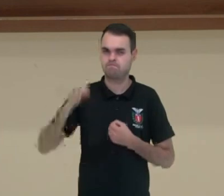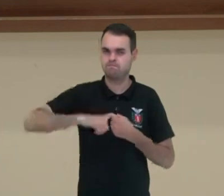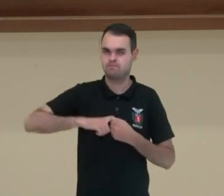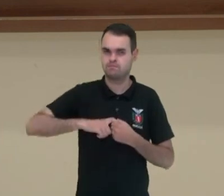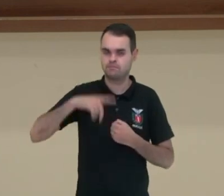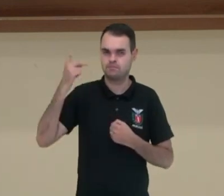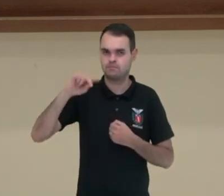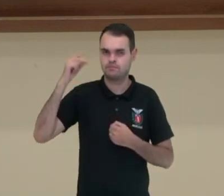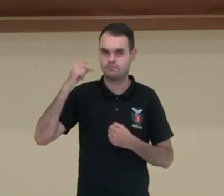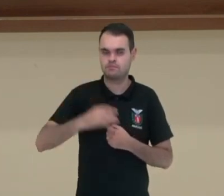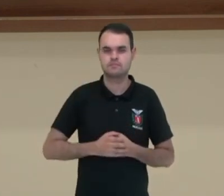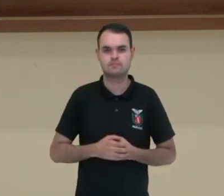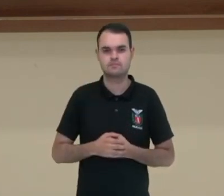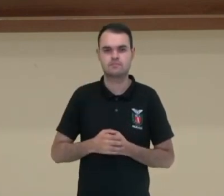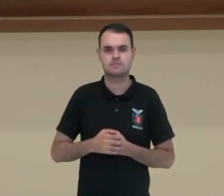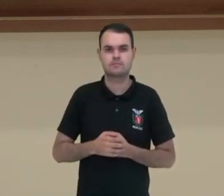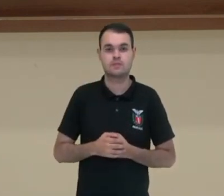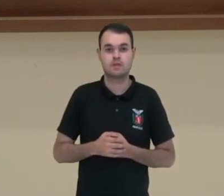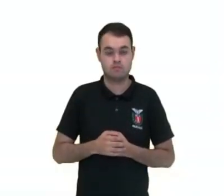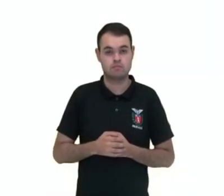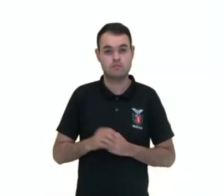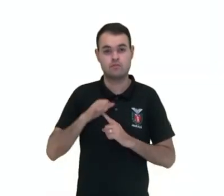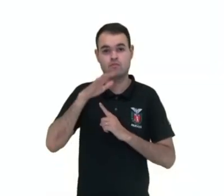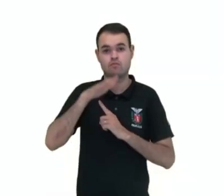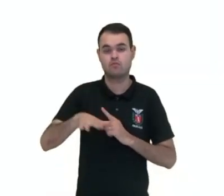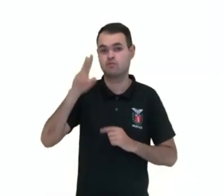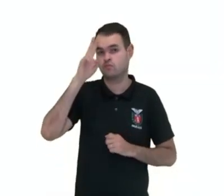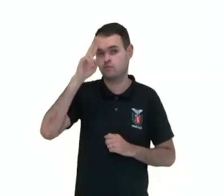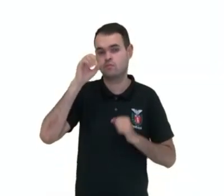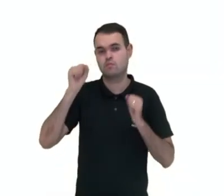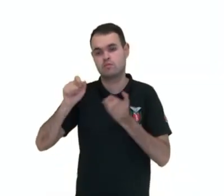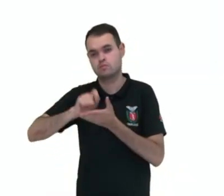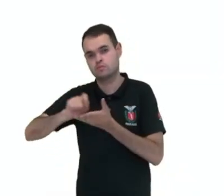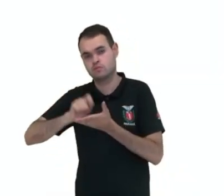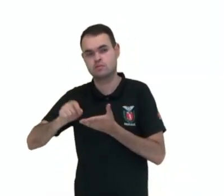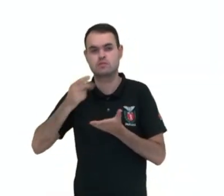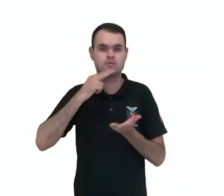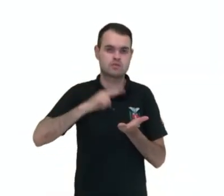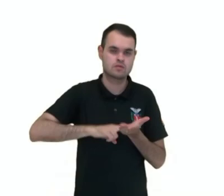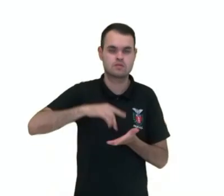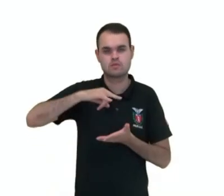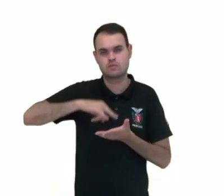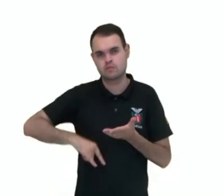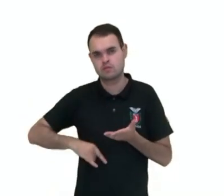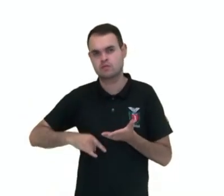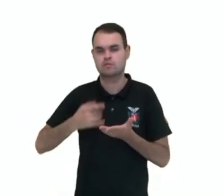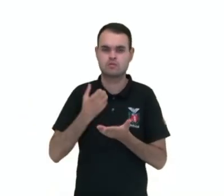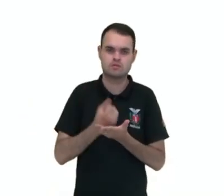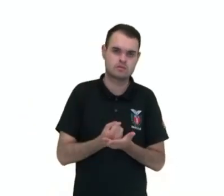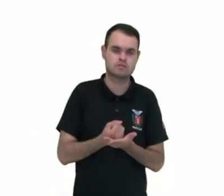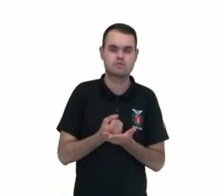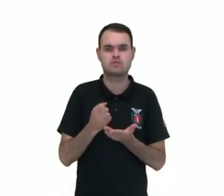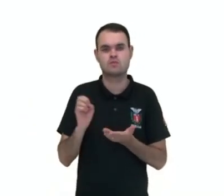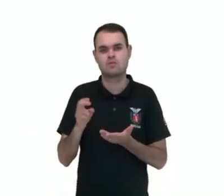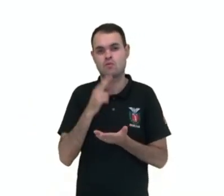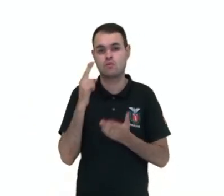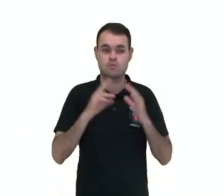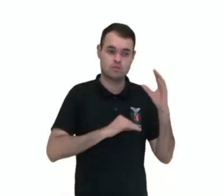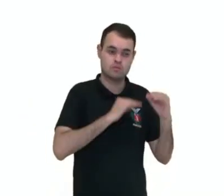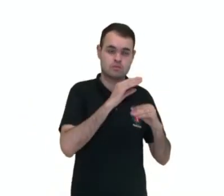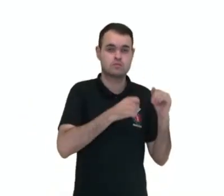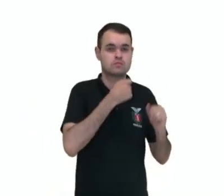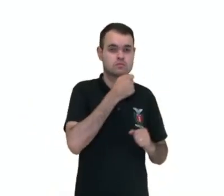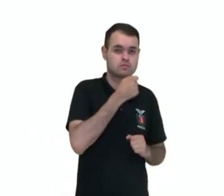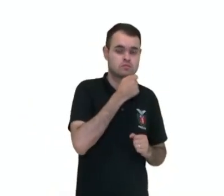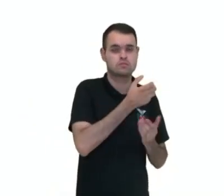Voltei, bora lá, vamos corrigir essa. Fontes históricas podem ser escritas, cartas, documentos, registros ou orais,